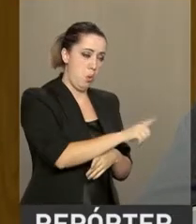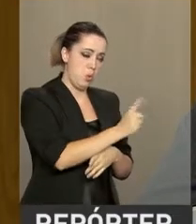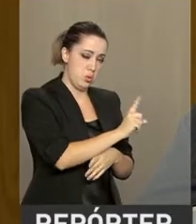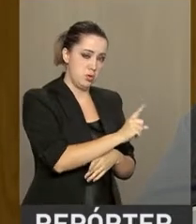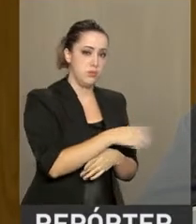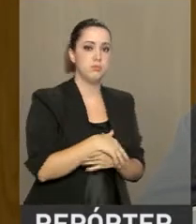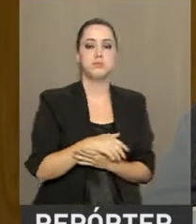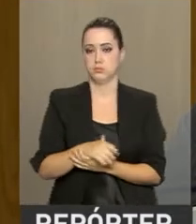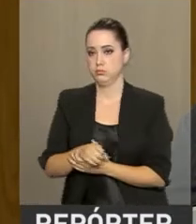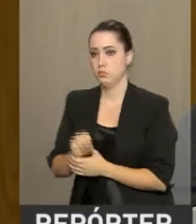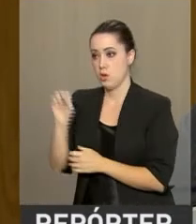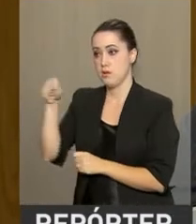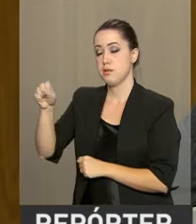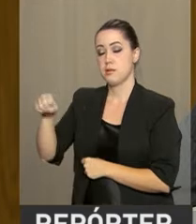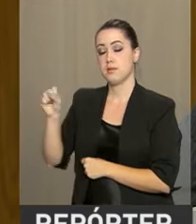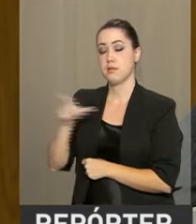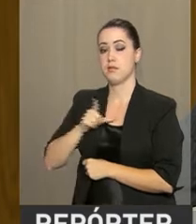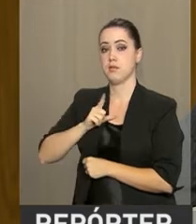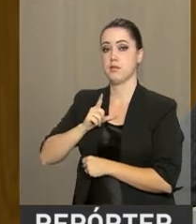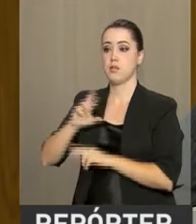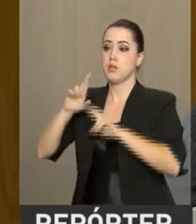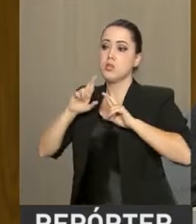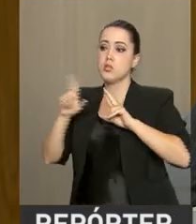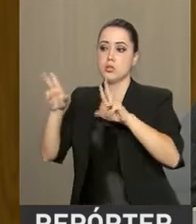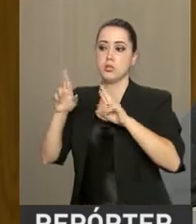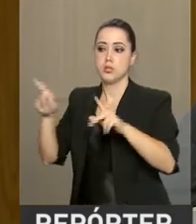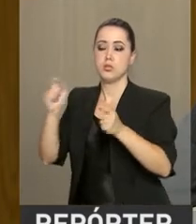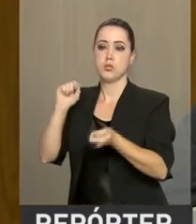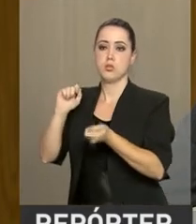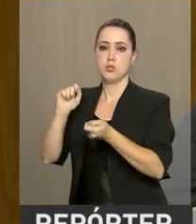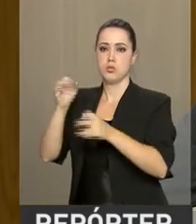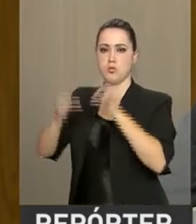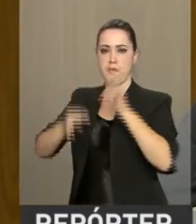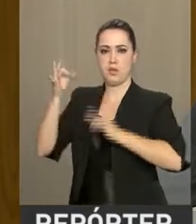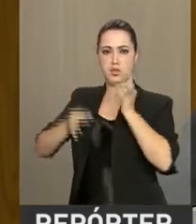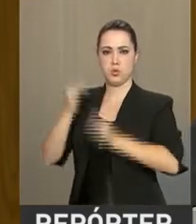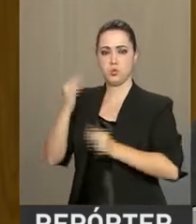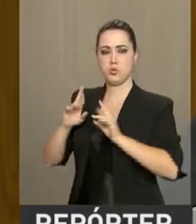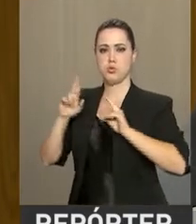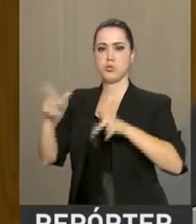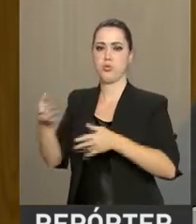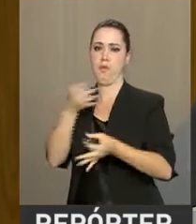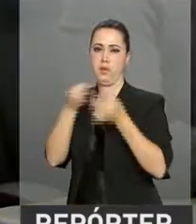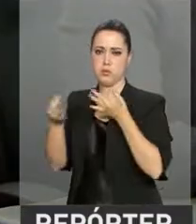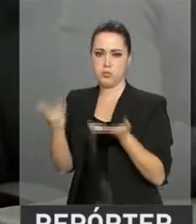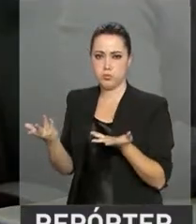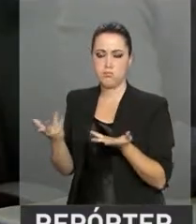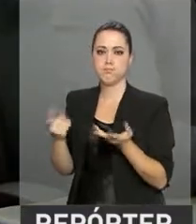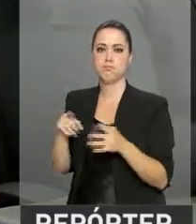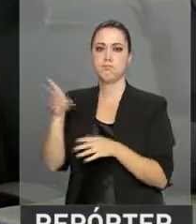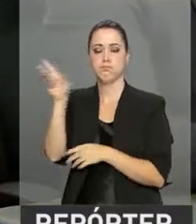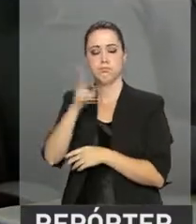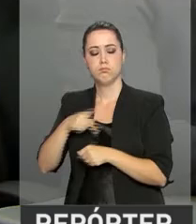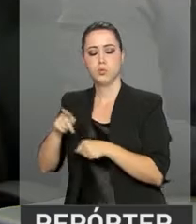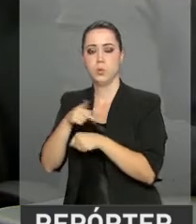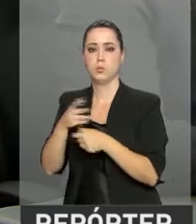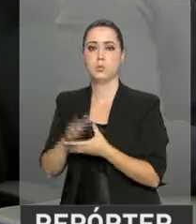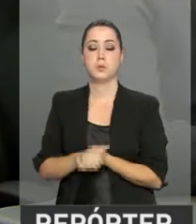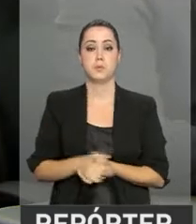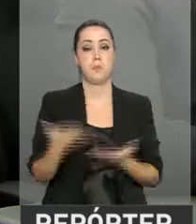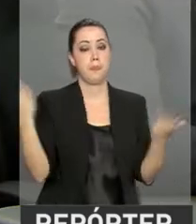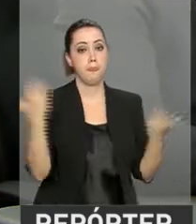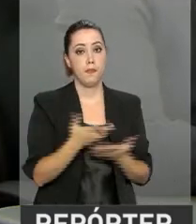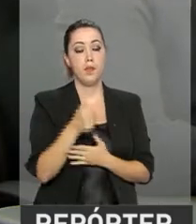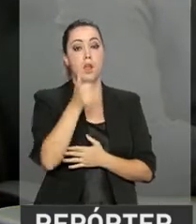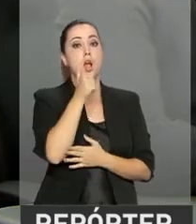por causa de diferentes ações que foram ajuizadas ao longo do país agora vamos falar mais diretamente para o caminhoneiro